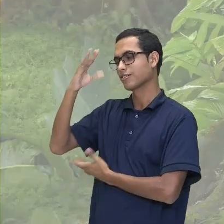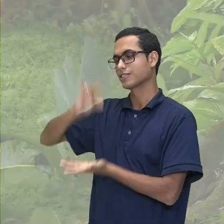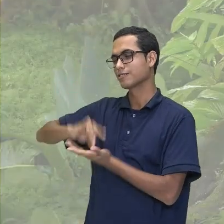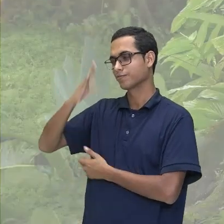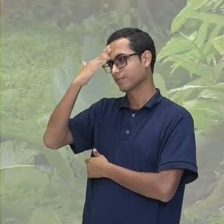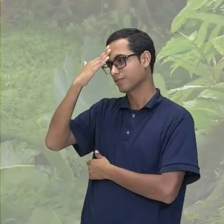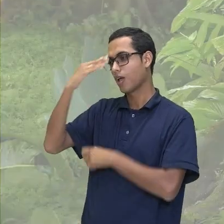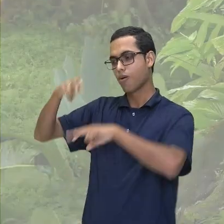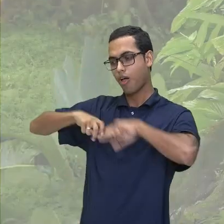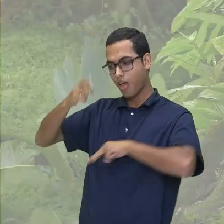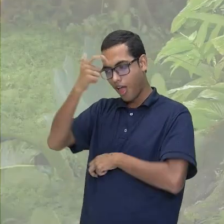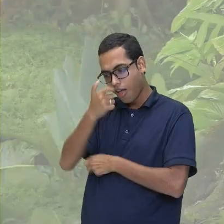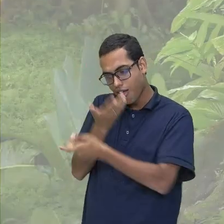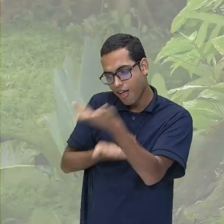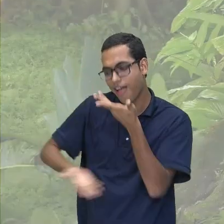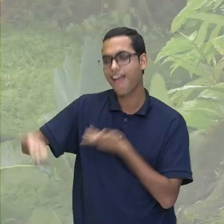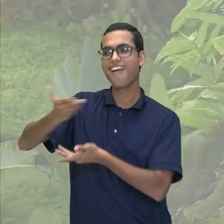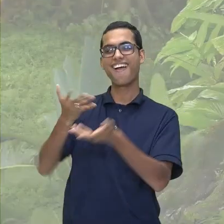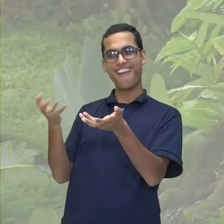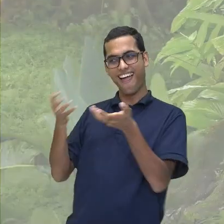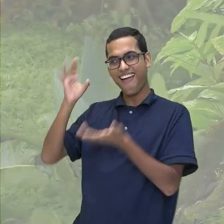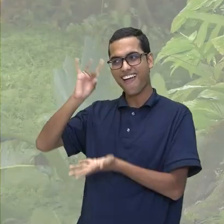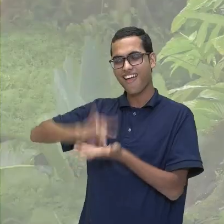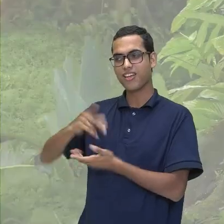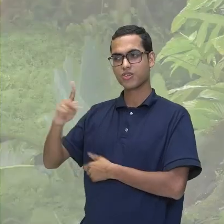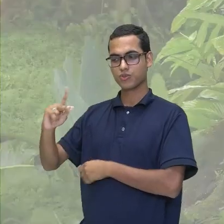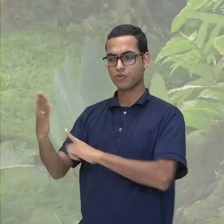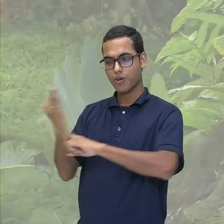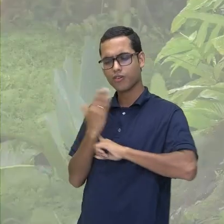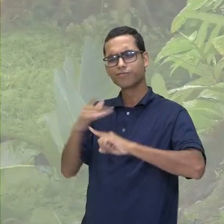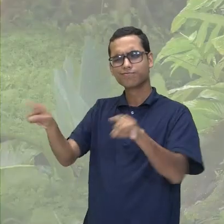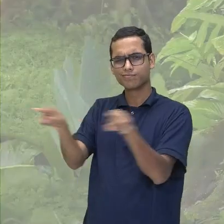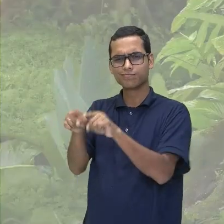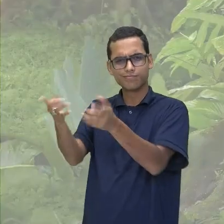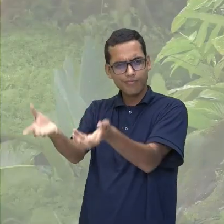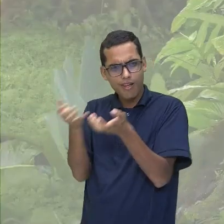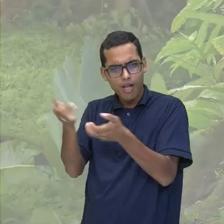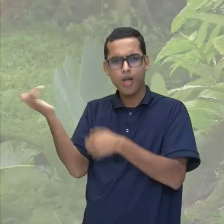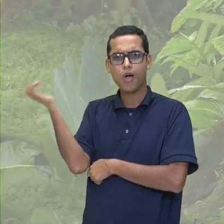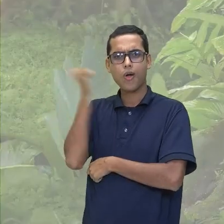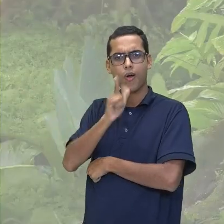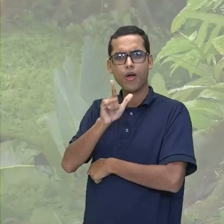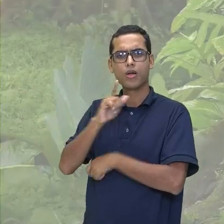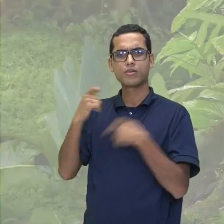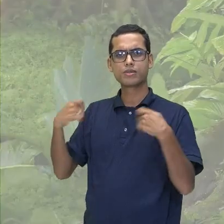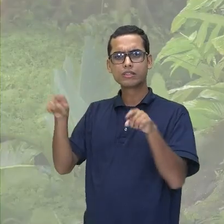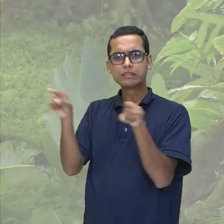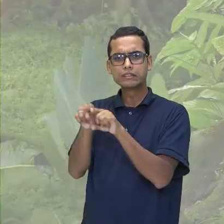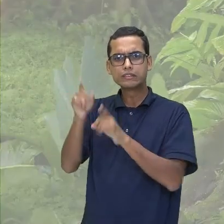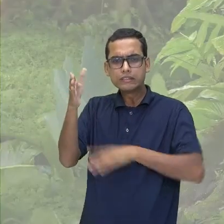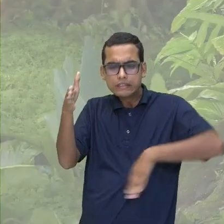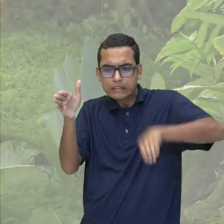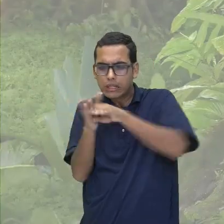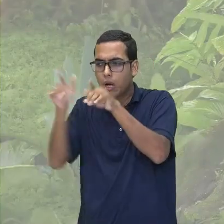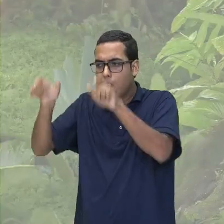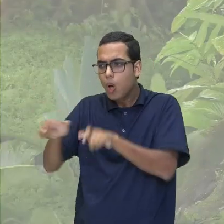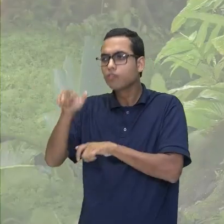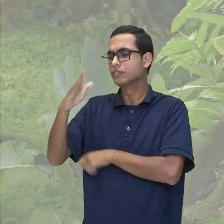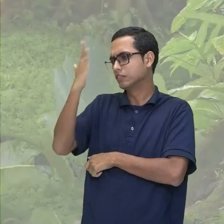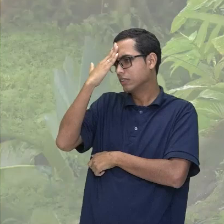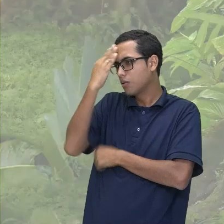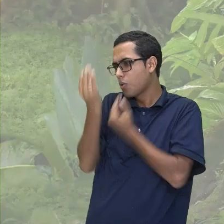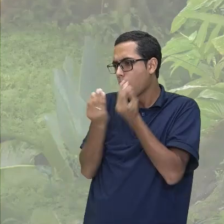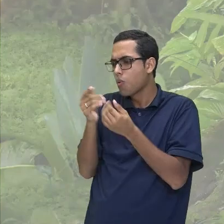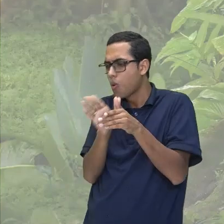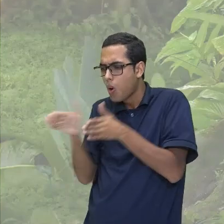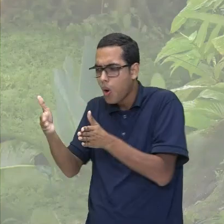que em troca, né? Eu também quero a tua ajuda. É que eu preciso chegar num lugar e é só a senhora que sabe o caminho,